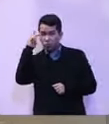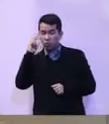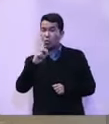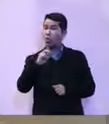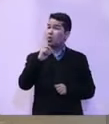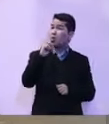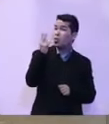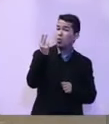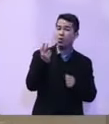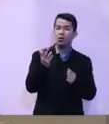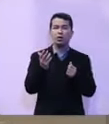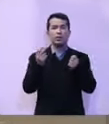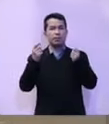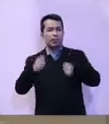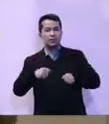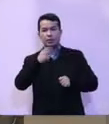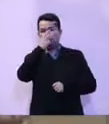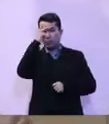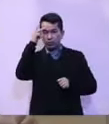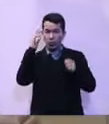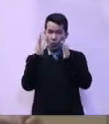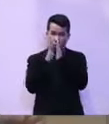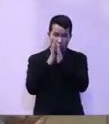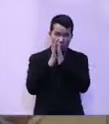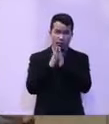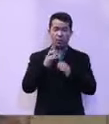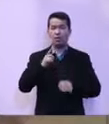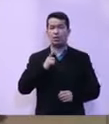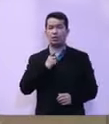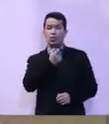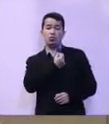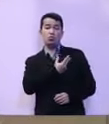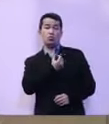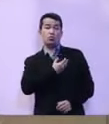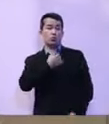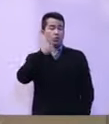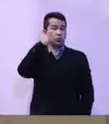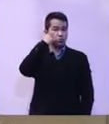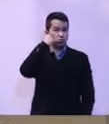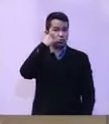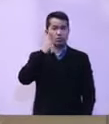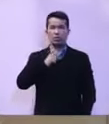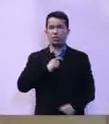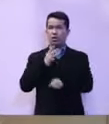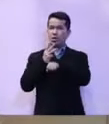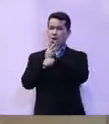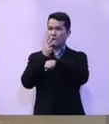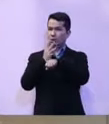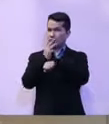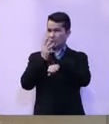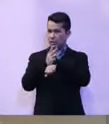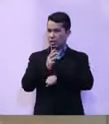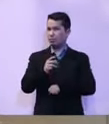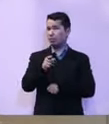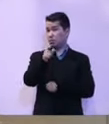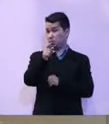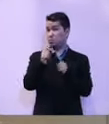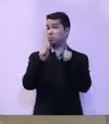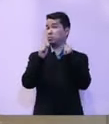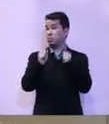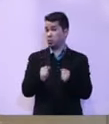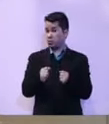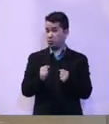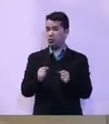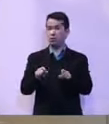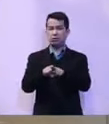quer abrir o seu coração, está aparecendo agora um número de telefone aí, que é um WhatsApp, vai aparecer na tela daqui a pouco, e você vai